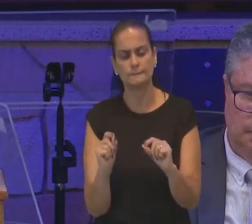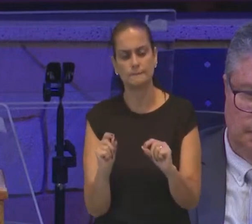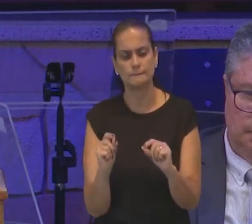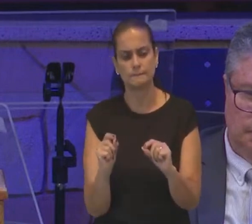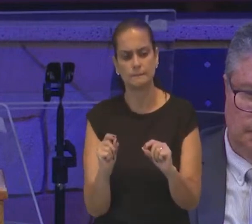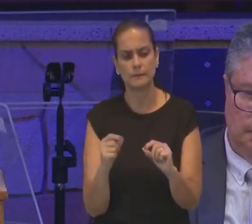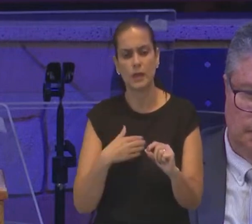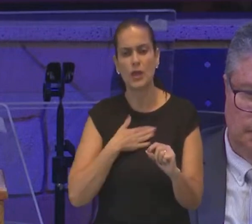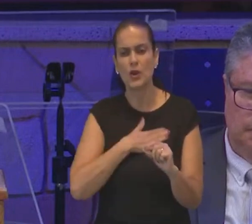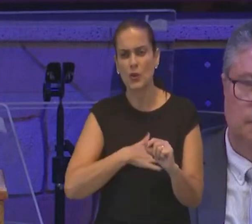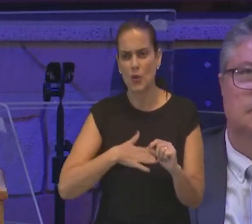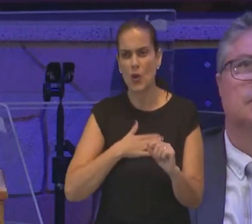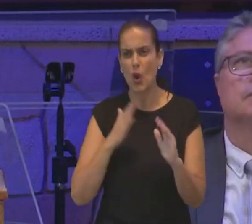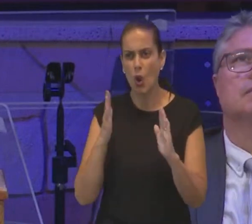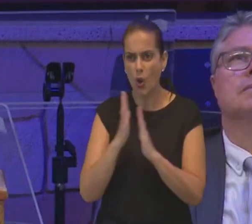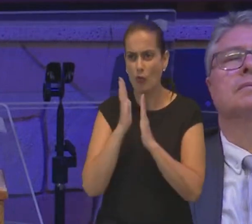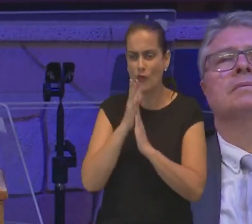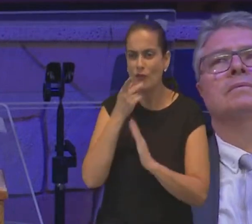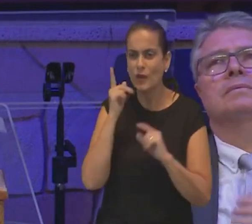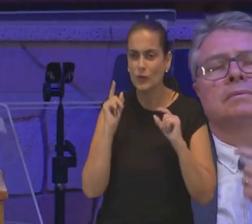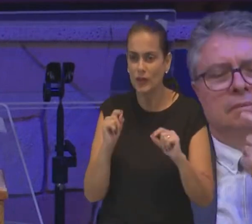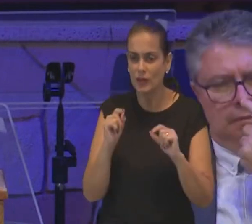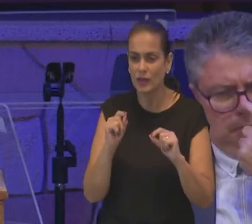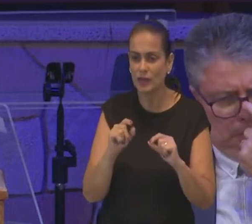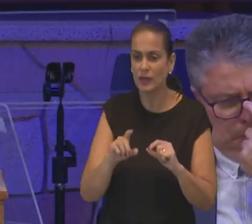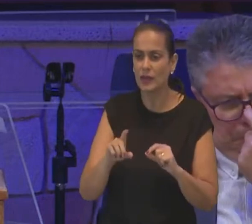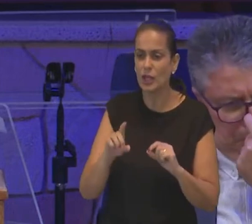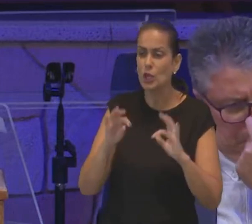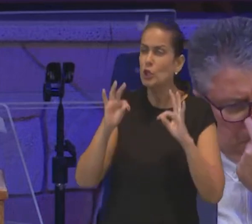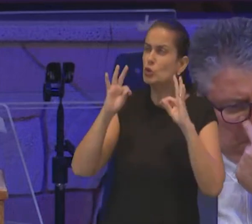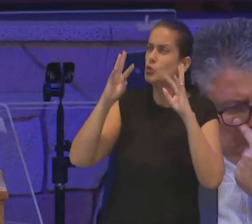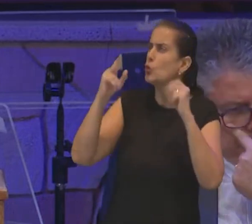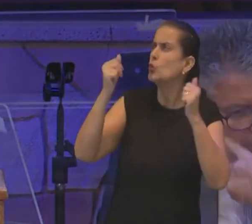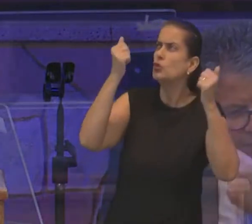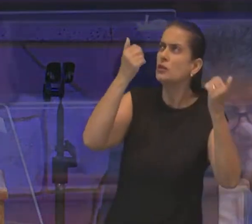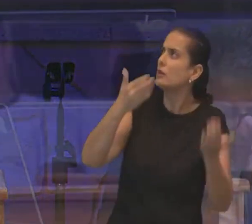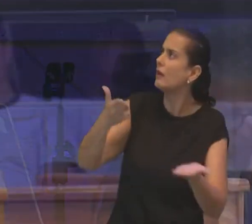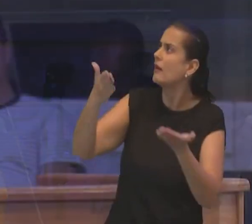Eu gosto muito daquele louvorzinho que diz assim: tudo